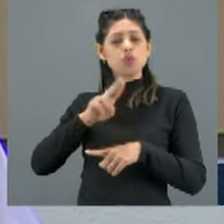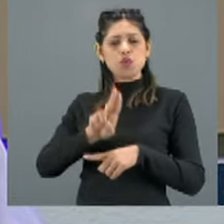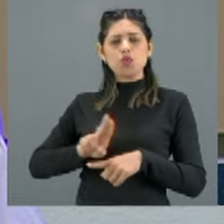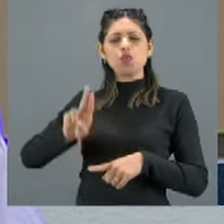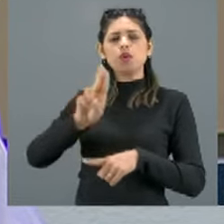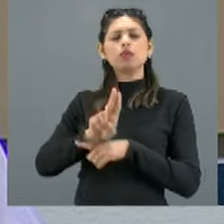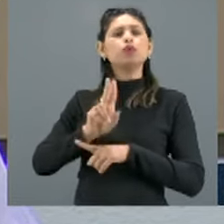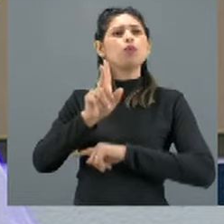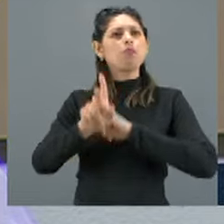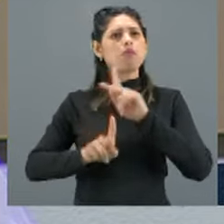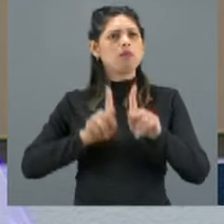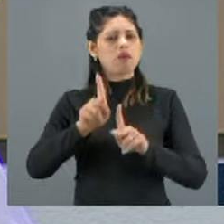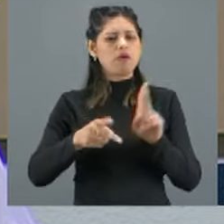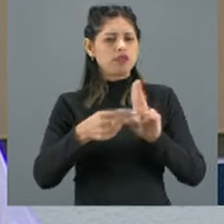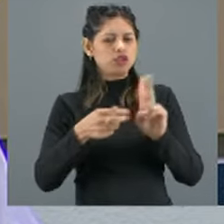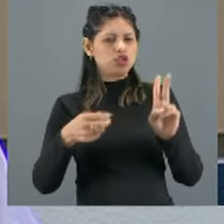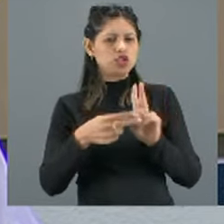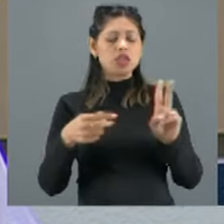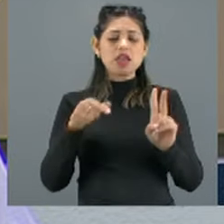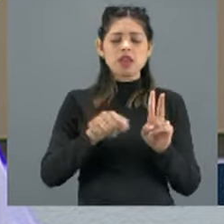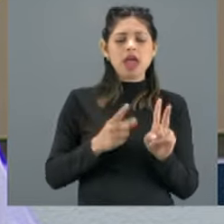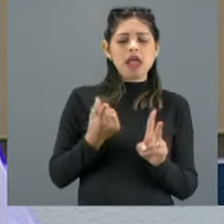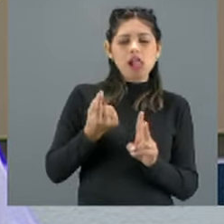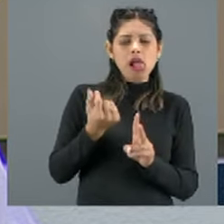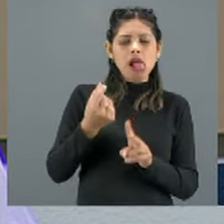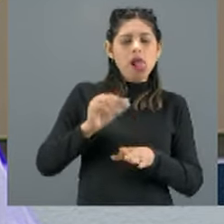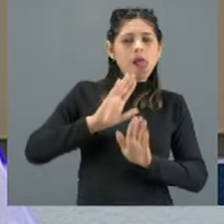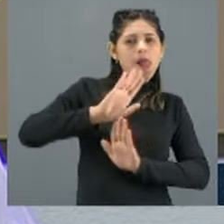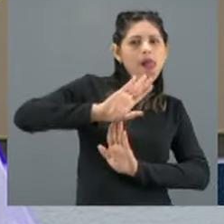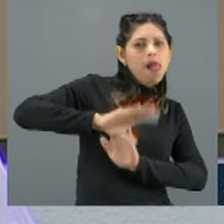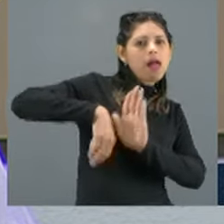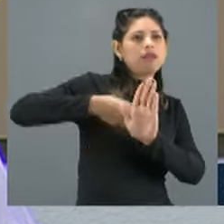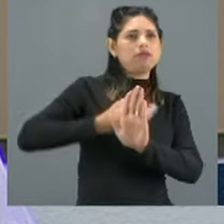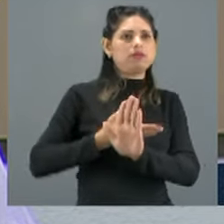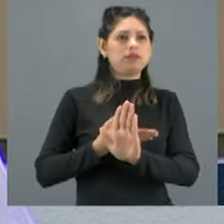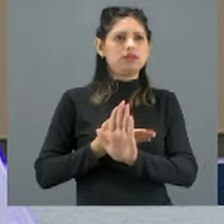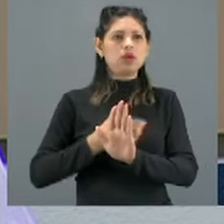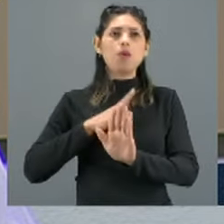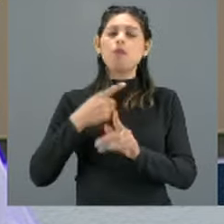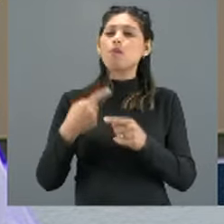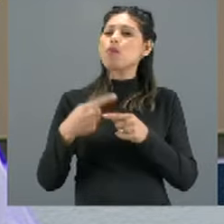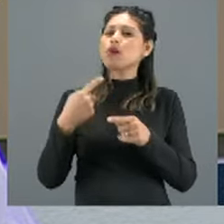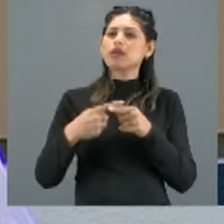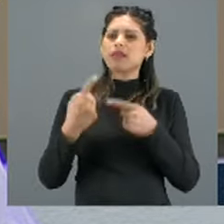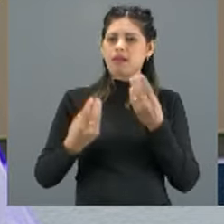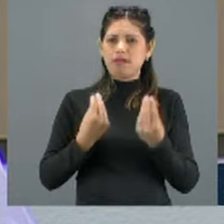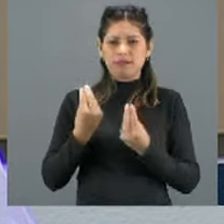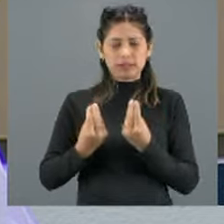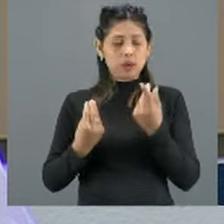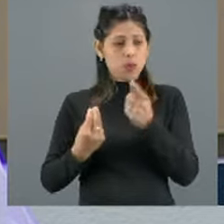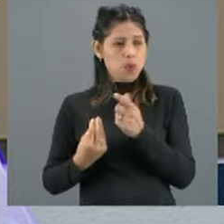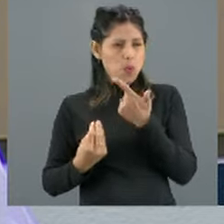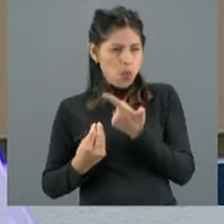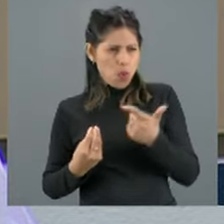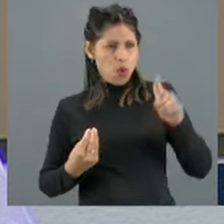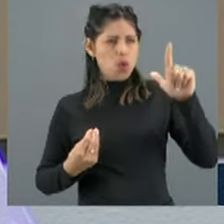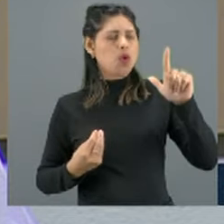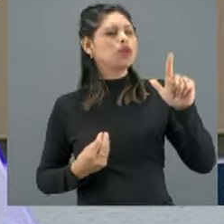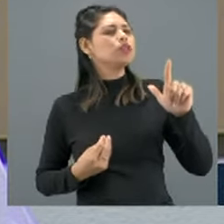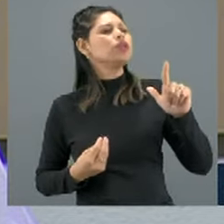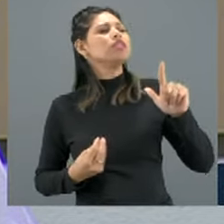vez mais recurso para outro fim ou em seus